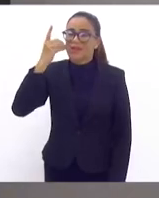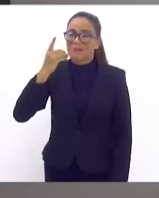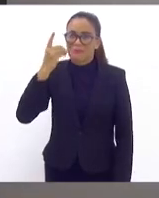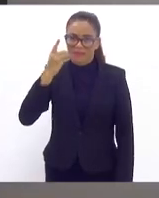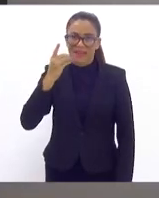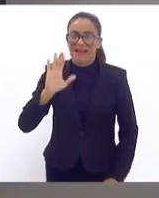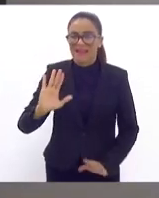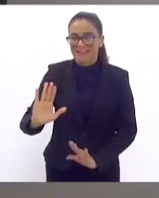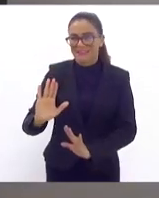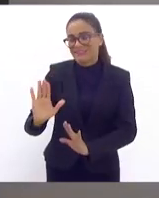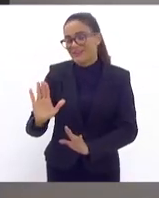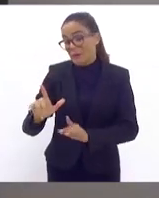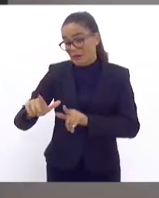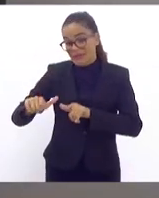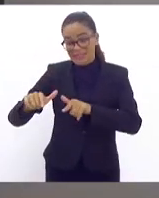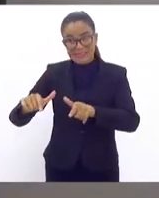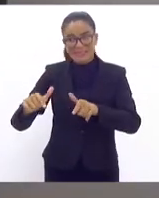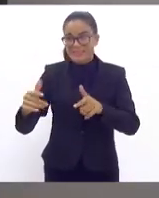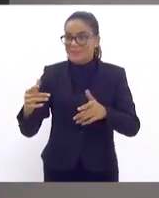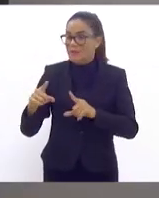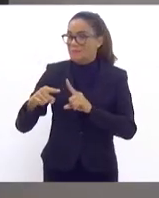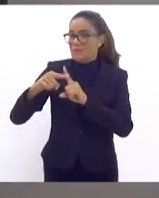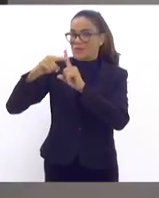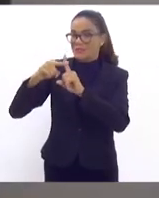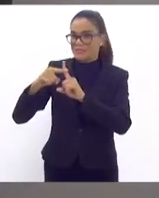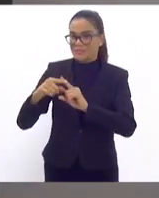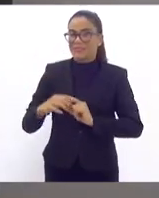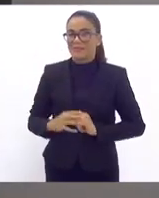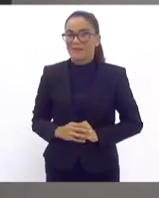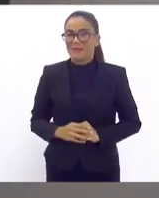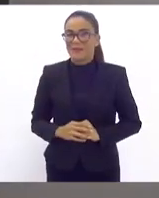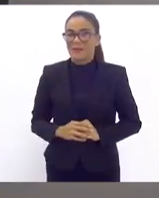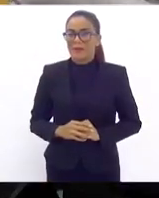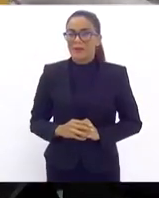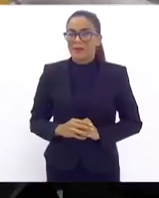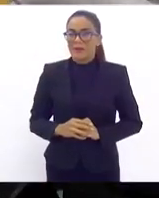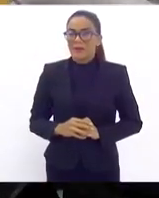com uma iniciativa tão positiva. E